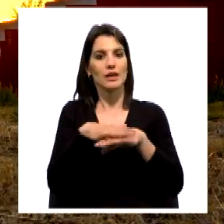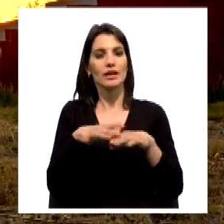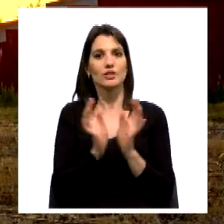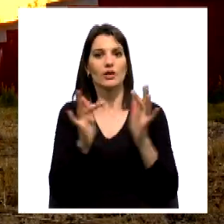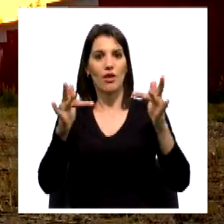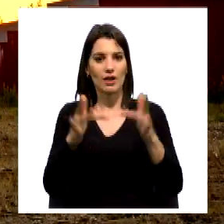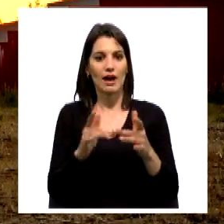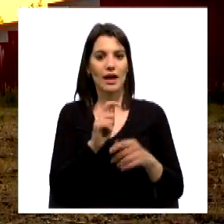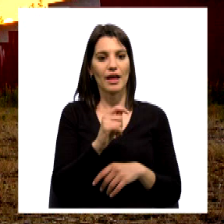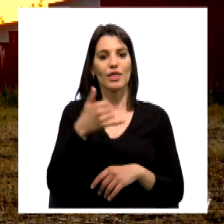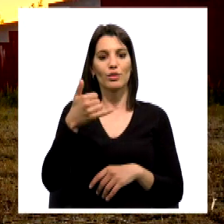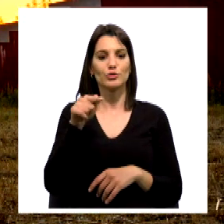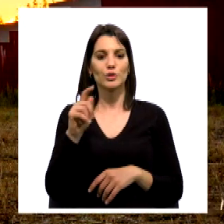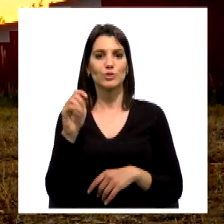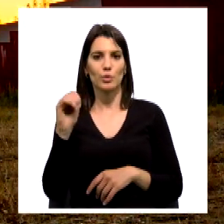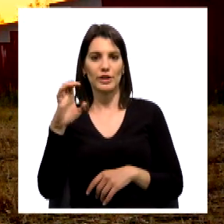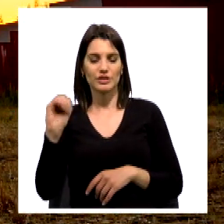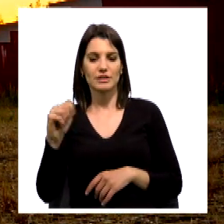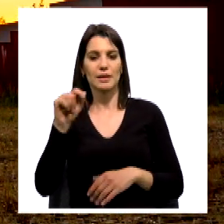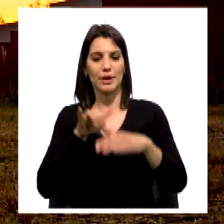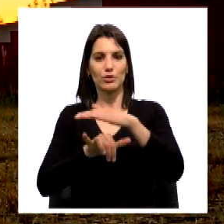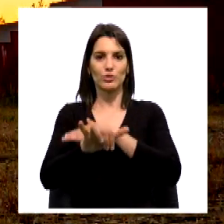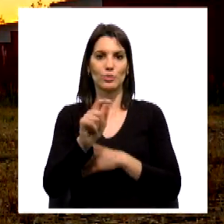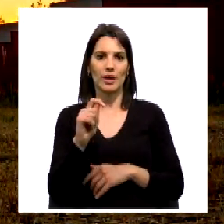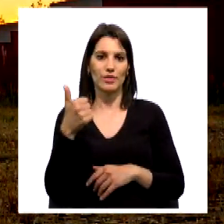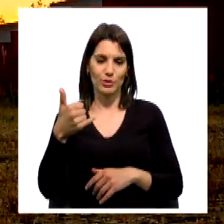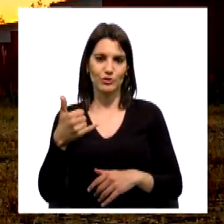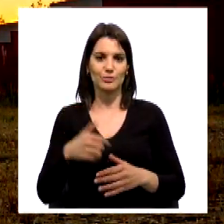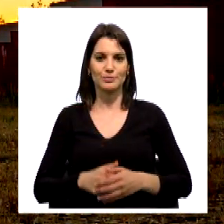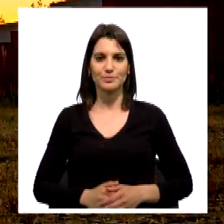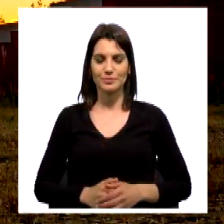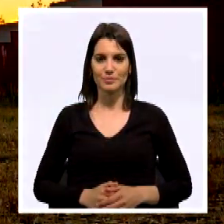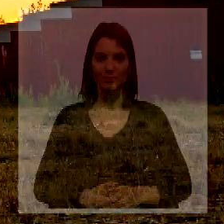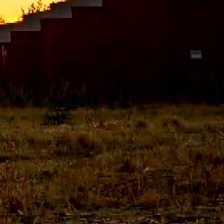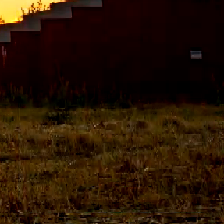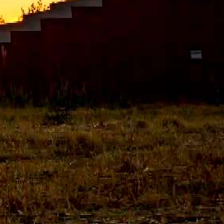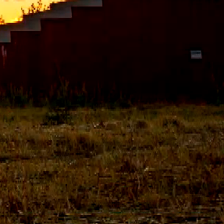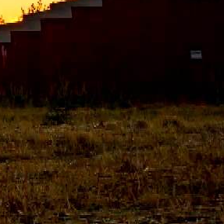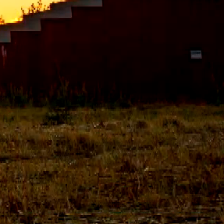redes online em e2.esques e no YouTube em E2esques.